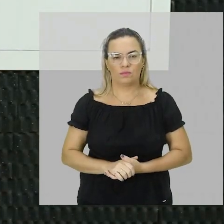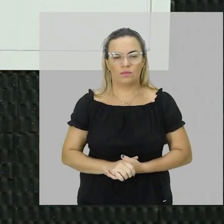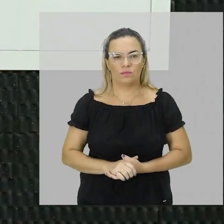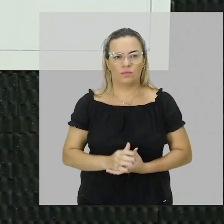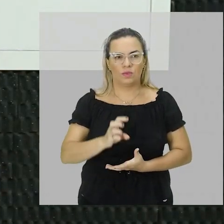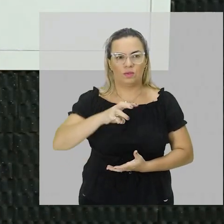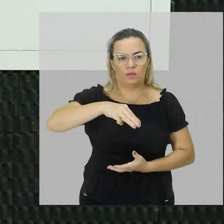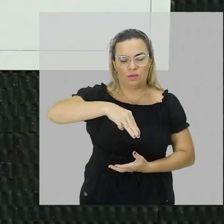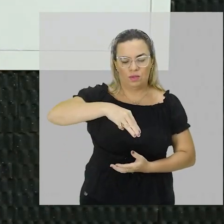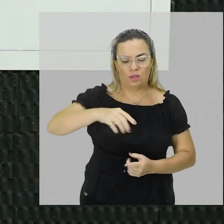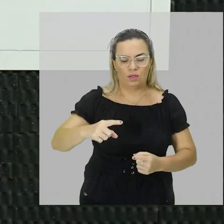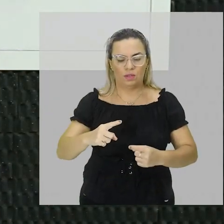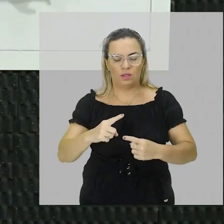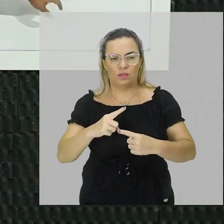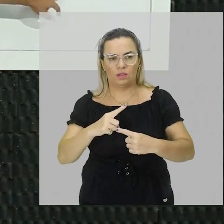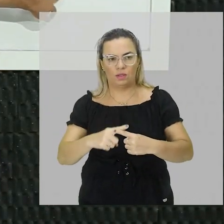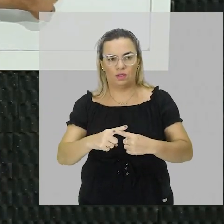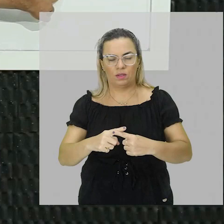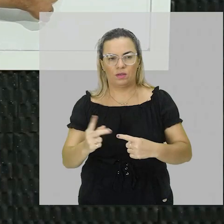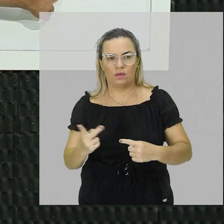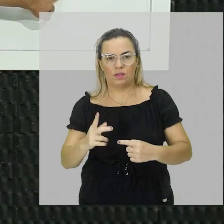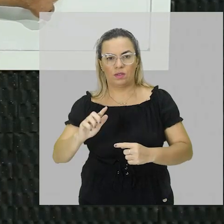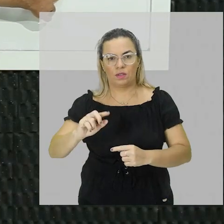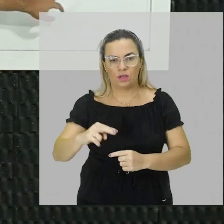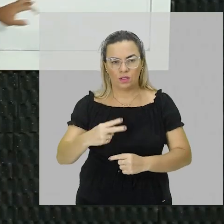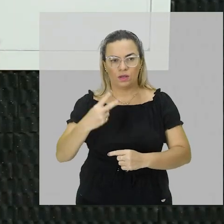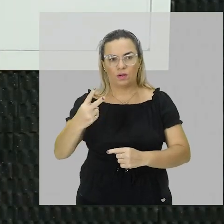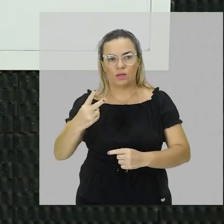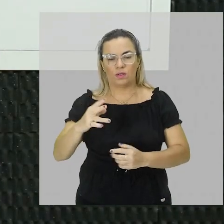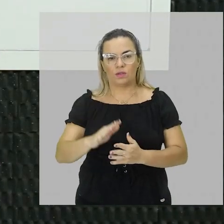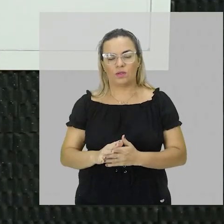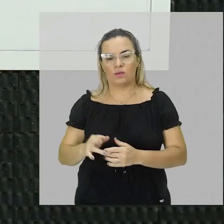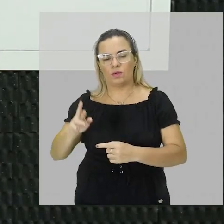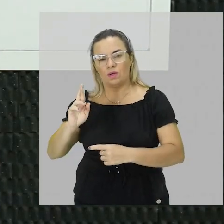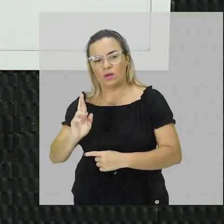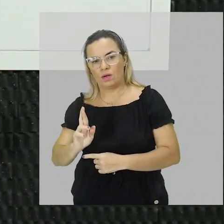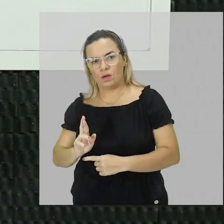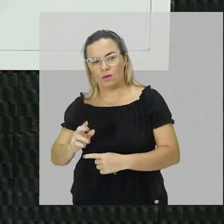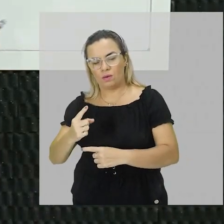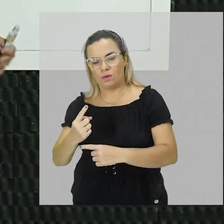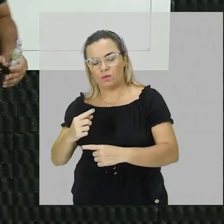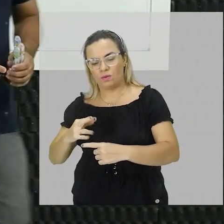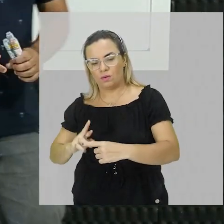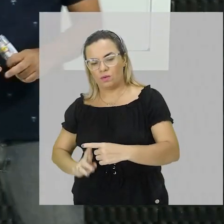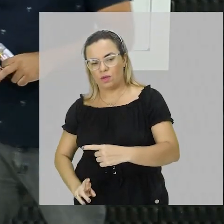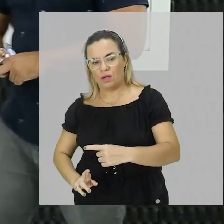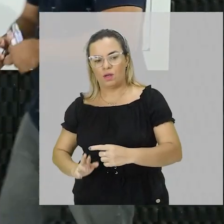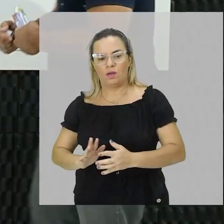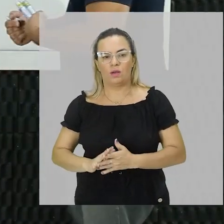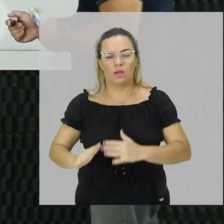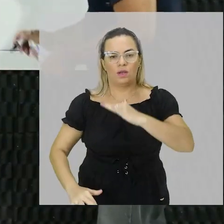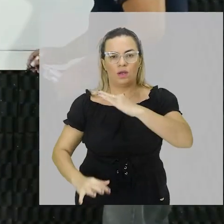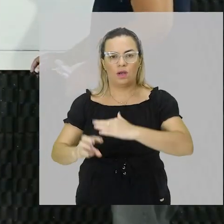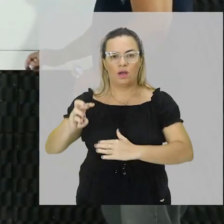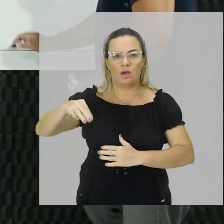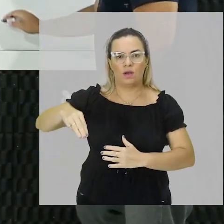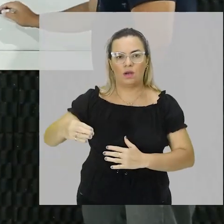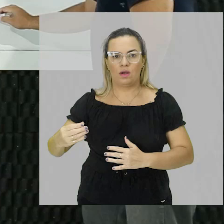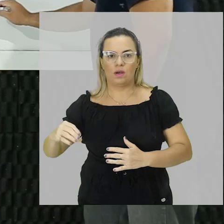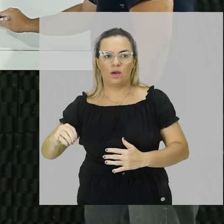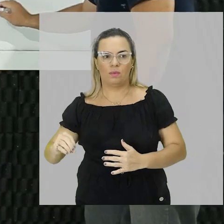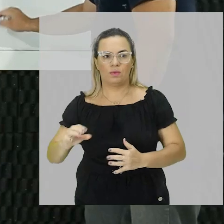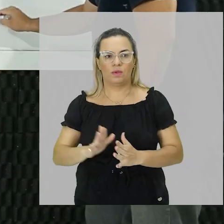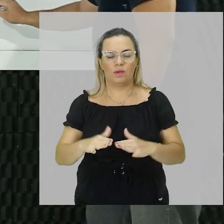massa, velocidade ao quadrado, sobre o raio. Certo? Sobre o raio médio. Então, a